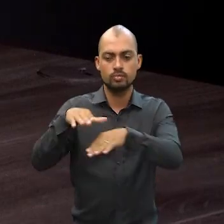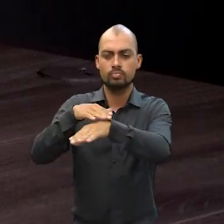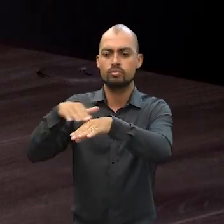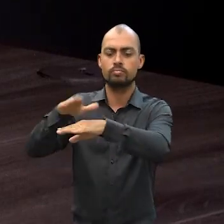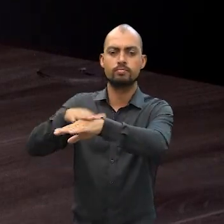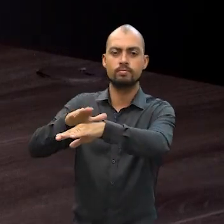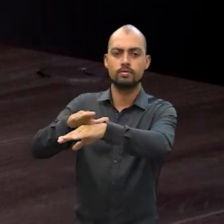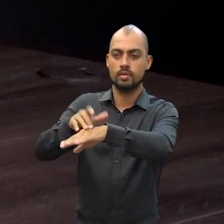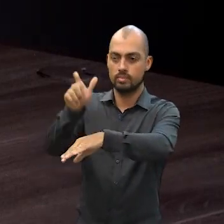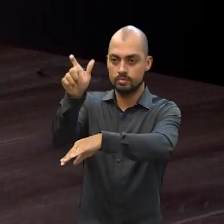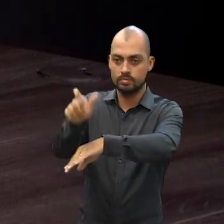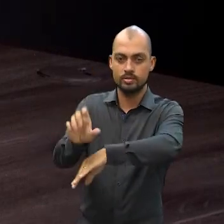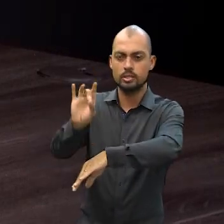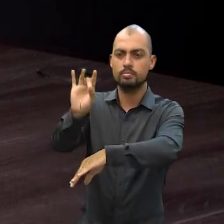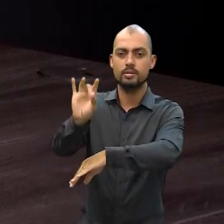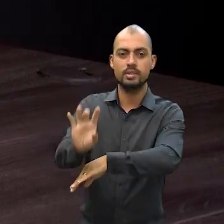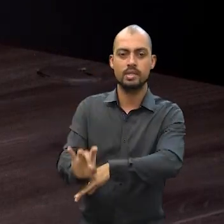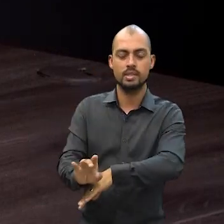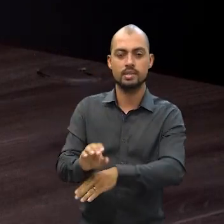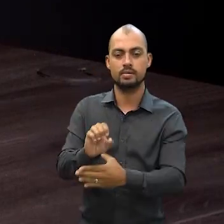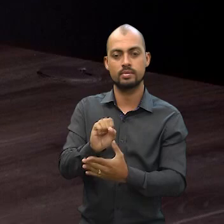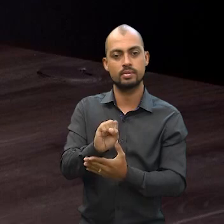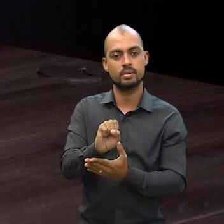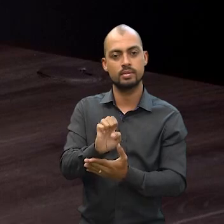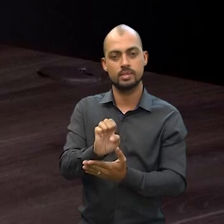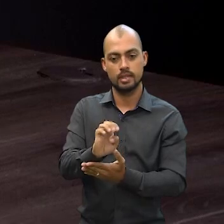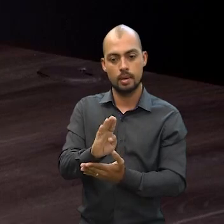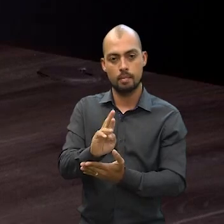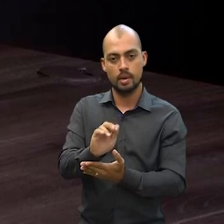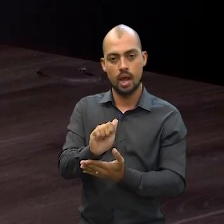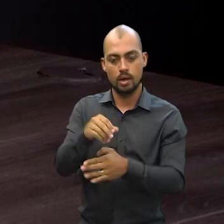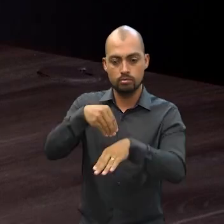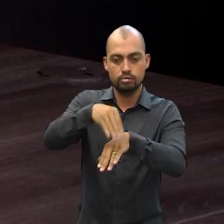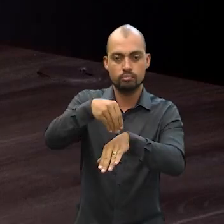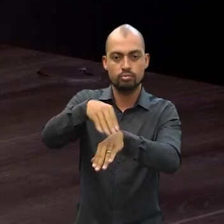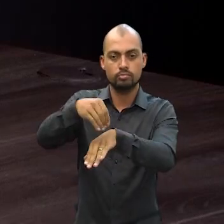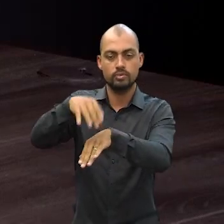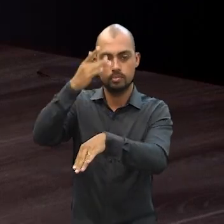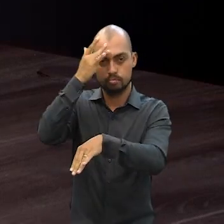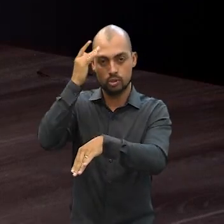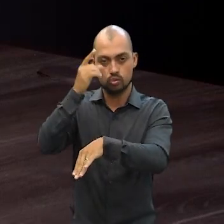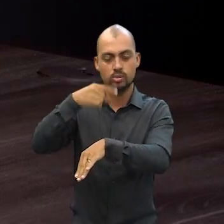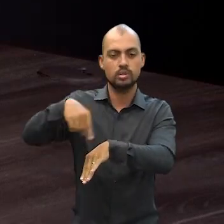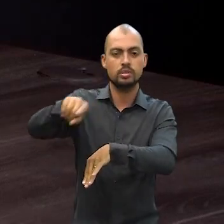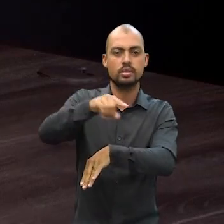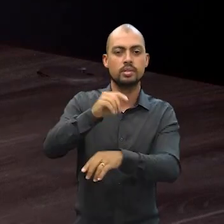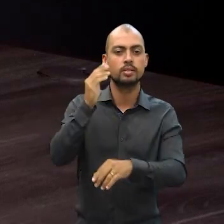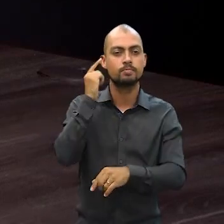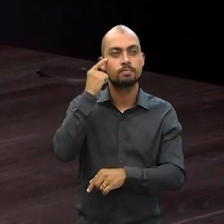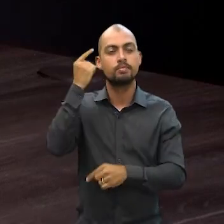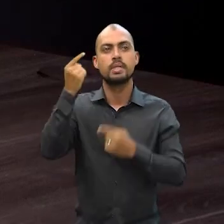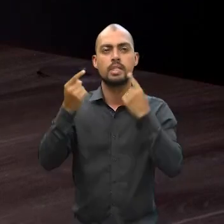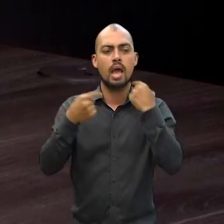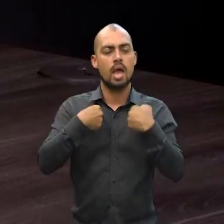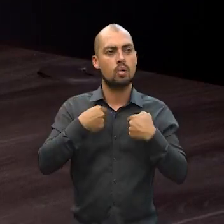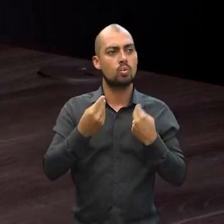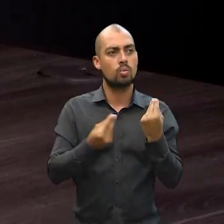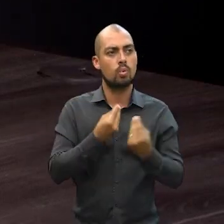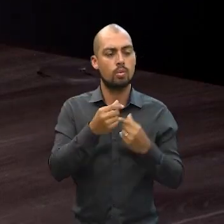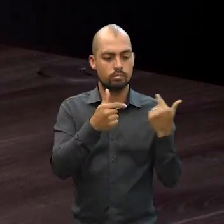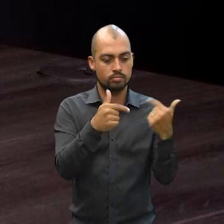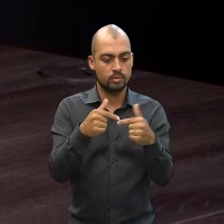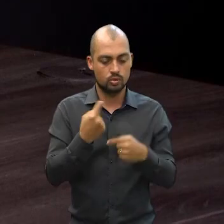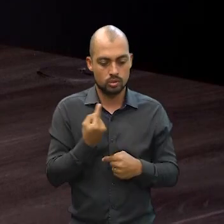conversar com um especialista do Sebrae, dando dicas para você que pensa em ter o seu próprio negócio ou até